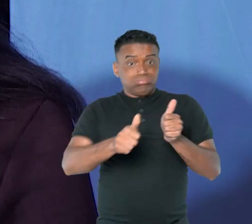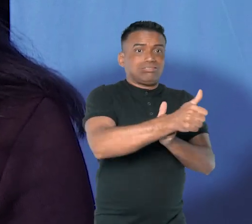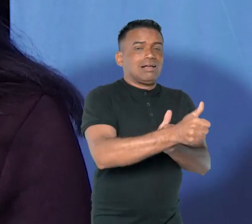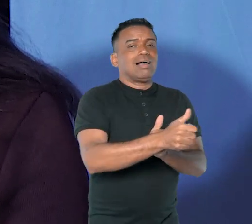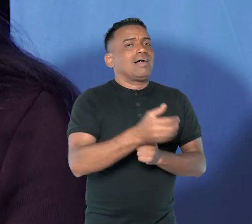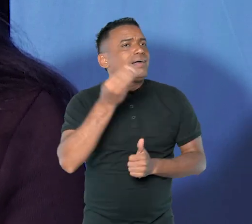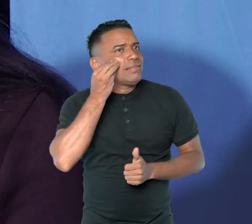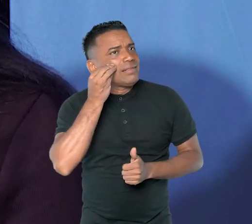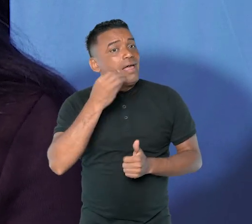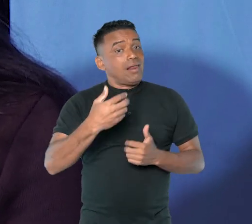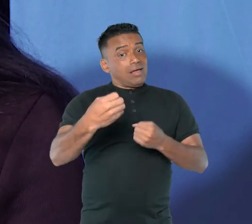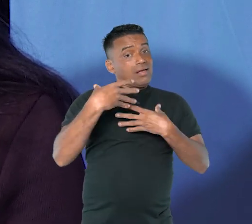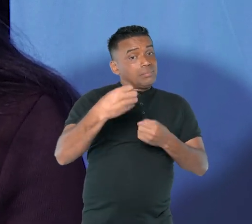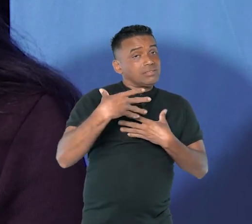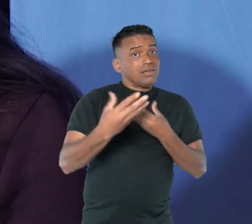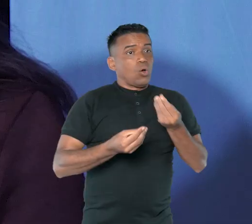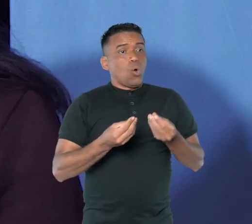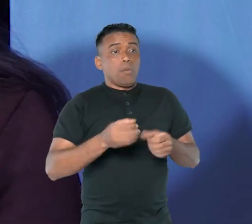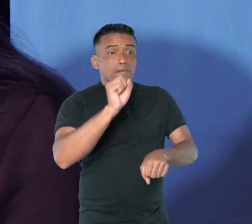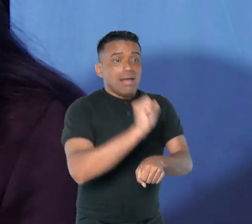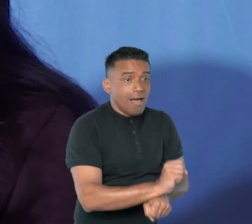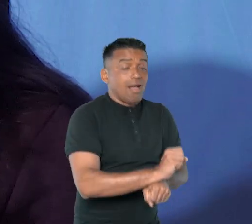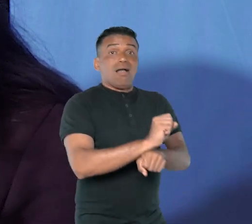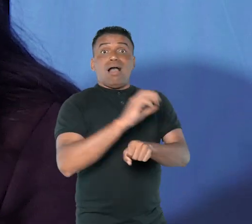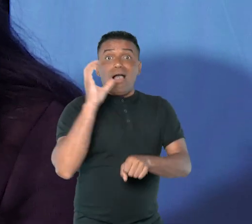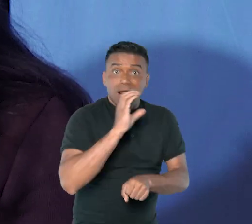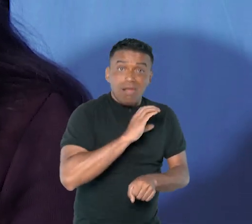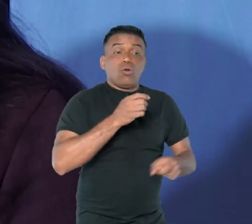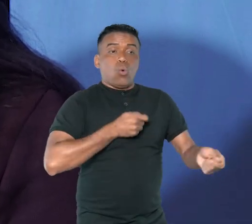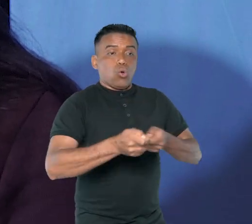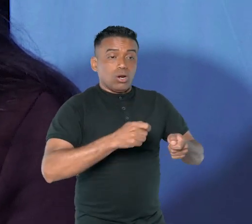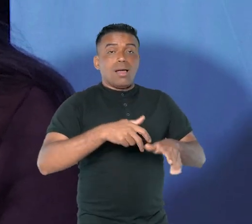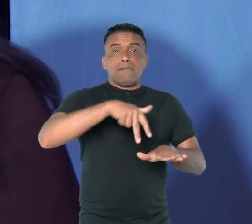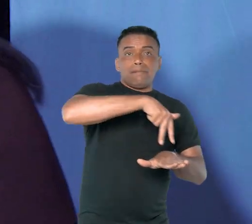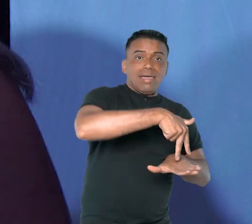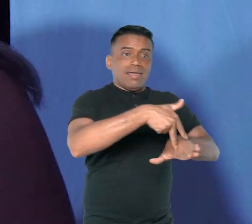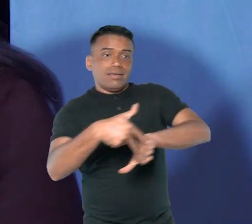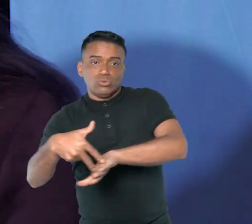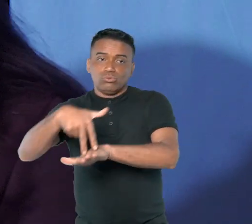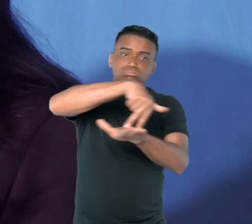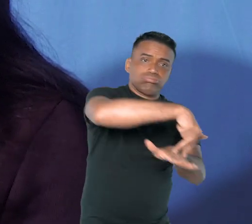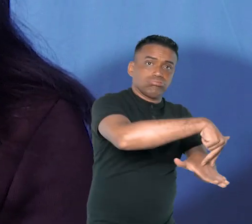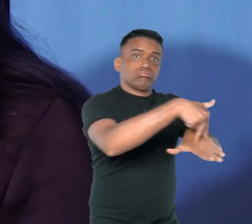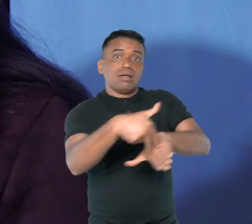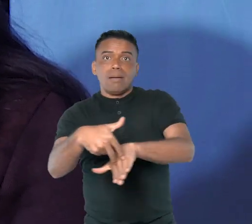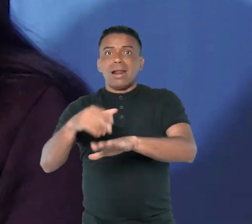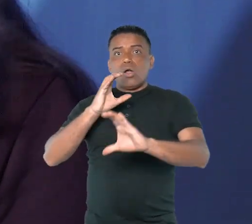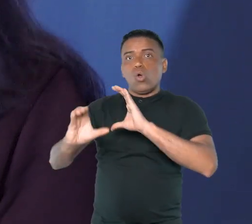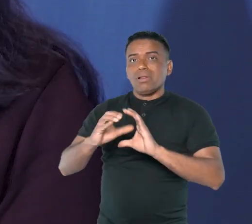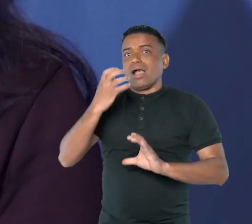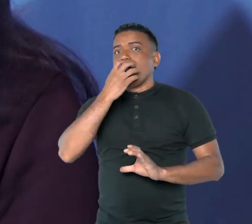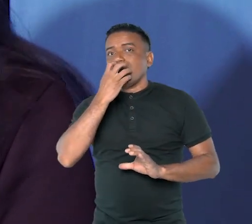dirigem. Tento entender o comando que ela explica, onde frear, como parar bruscamente, como controlar o meu peso em uma ou outra direção para